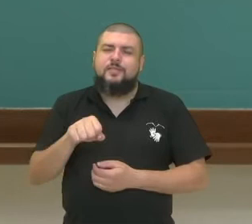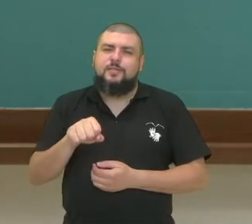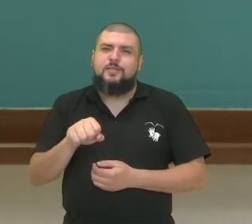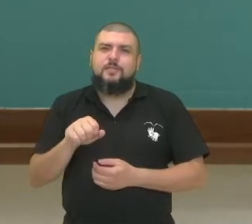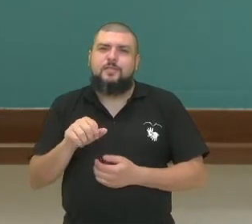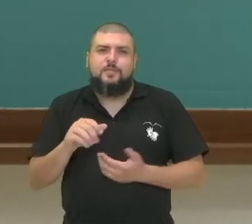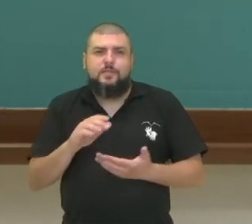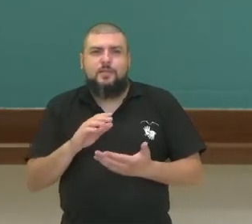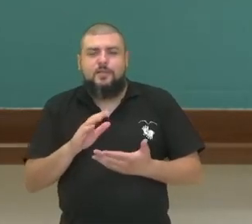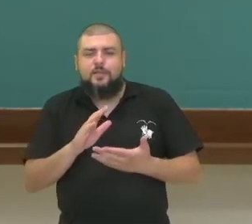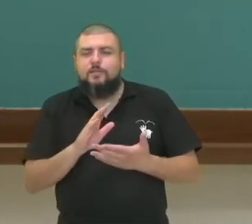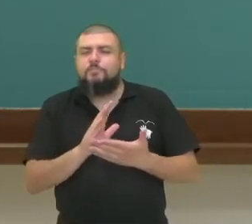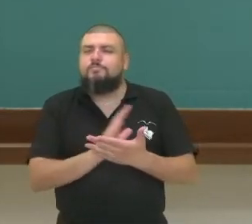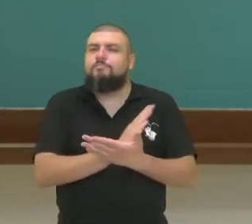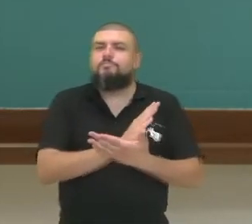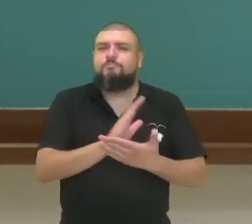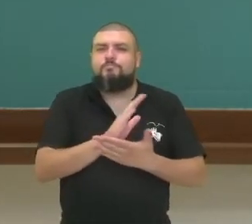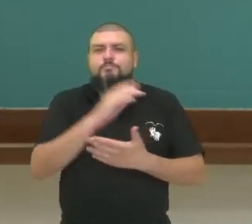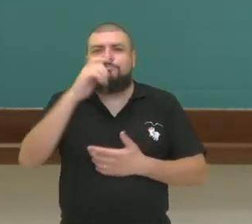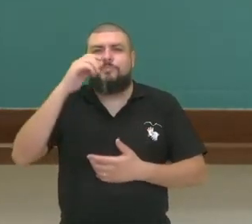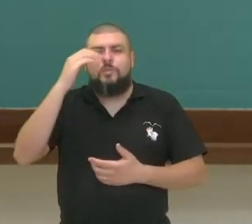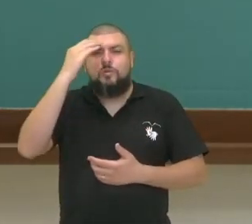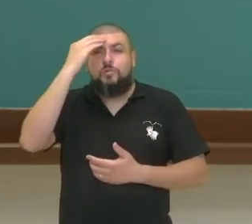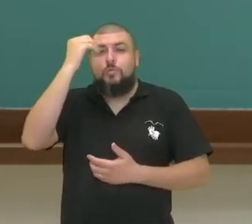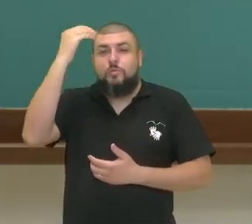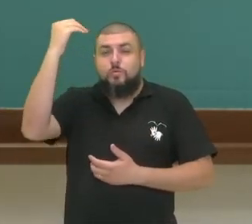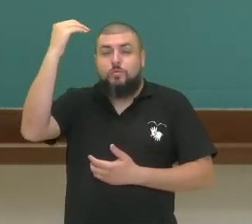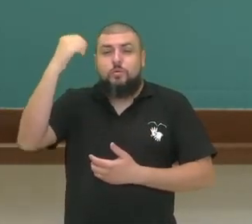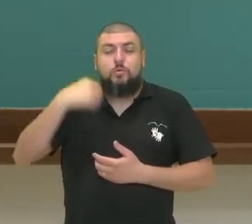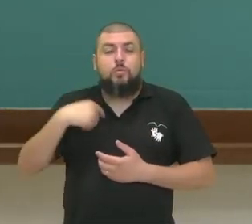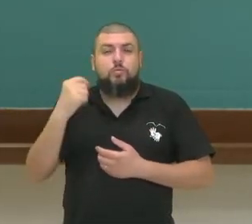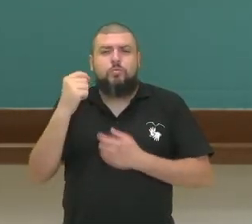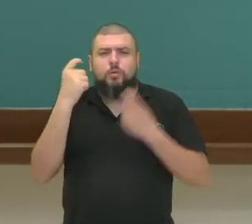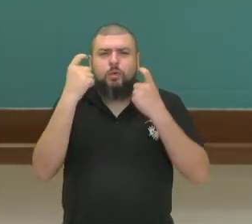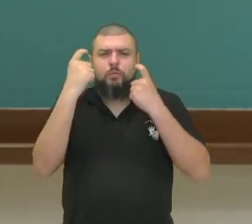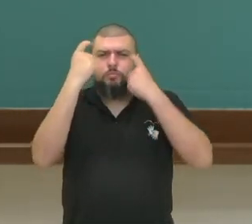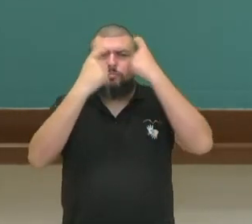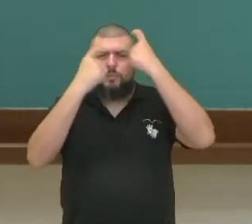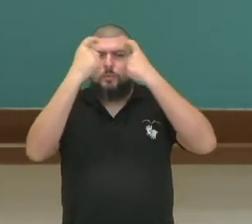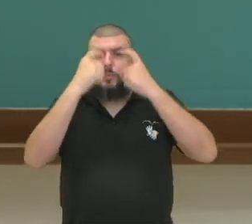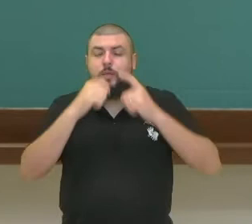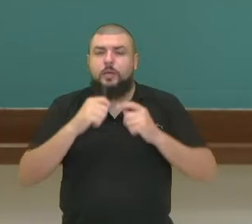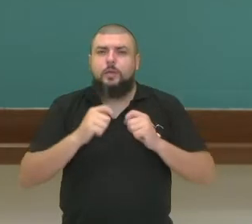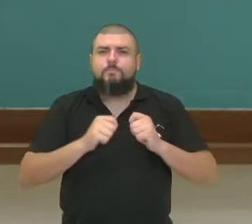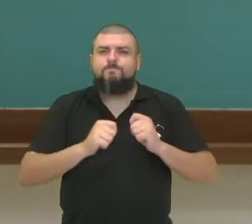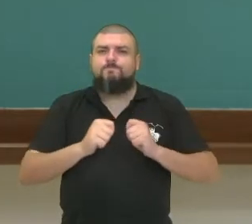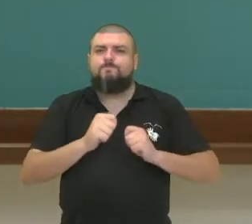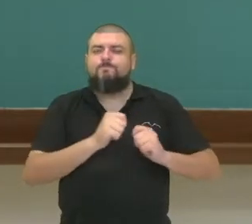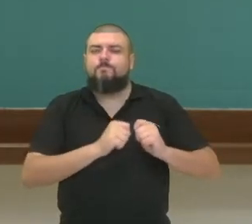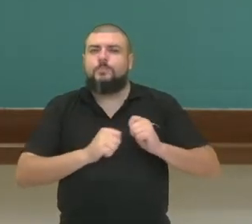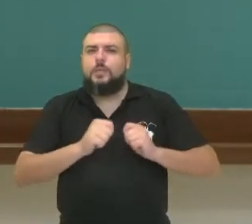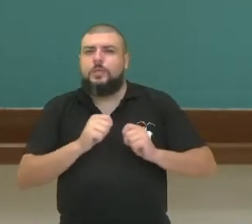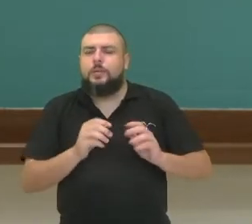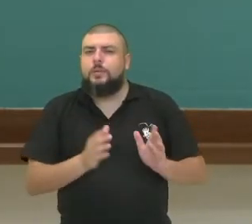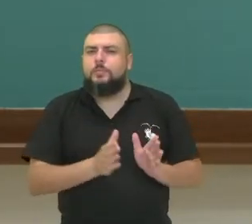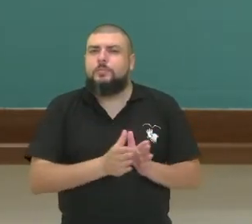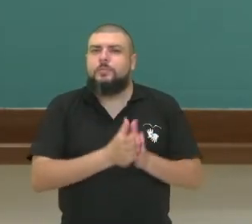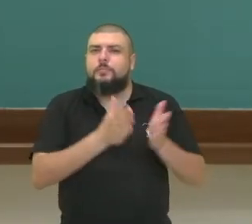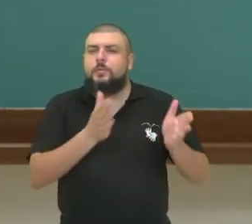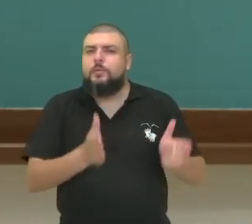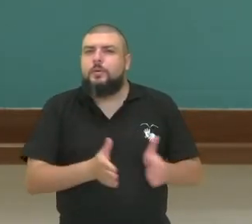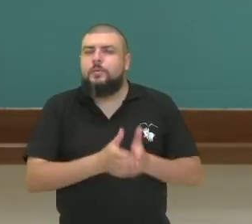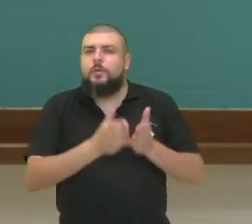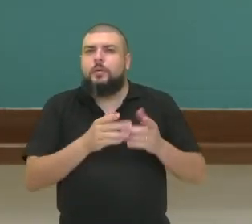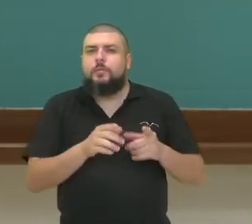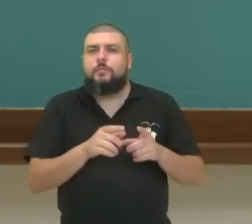artística que têm grandes preocupações com a situação social e econômica das classes mais pobres brasileiras e também com a